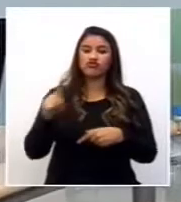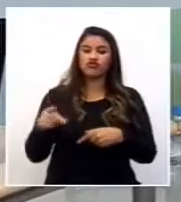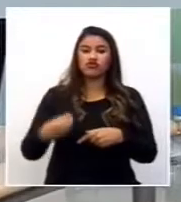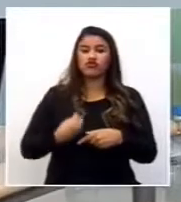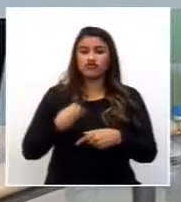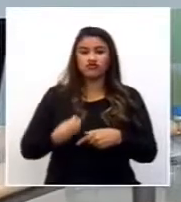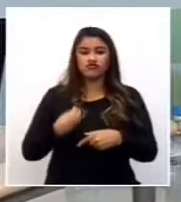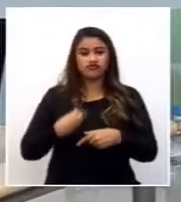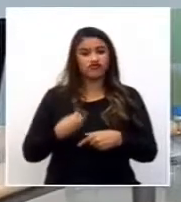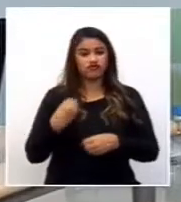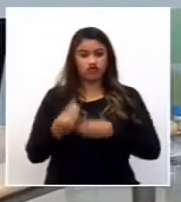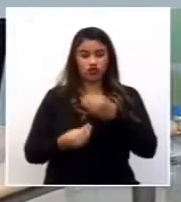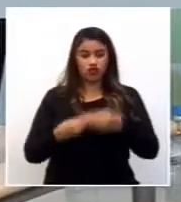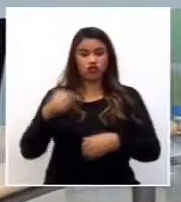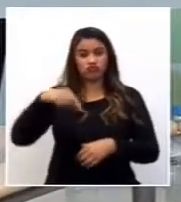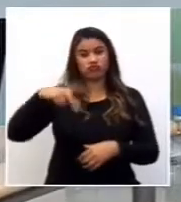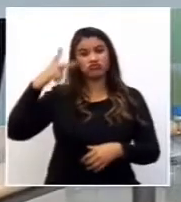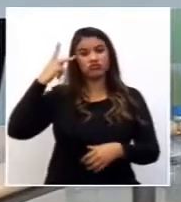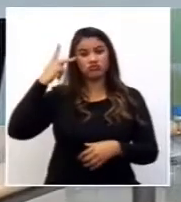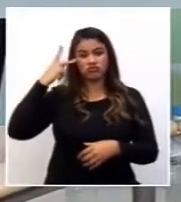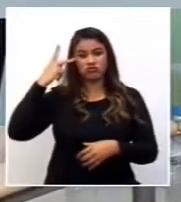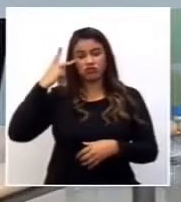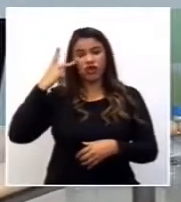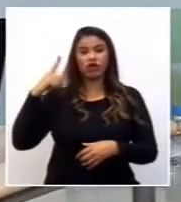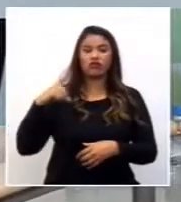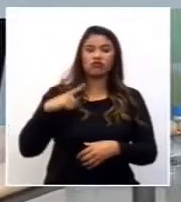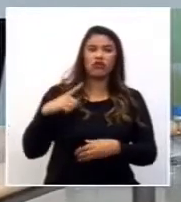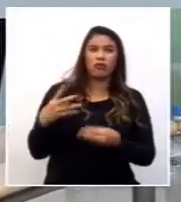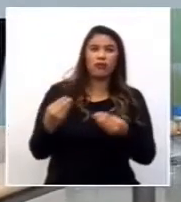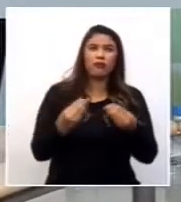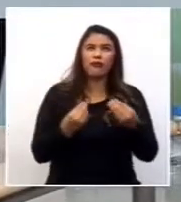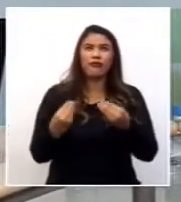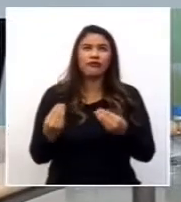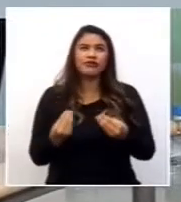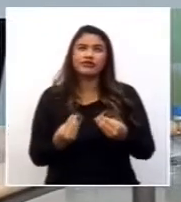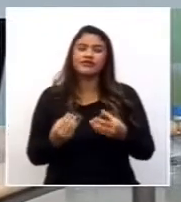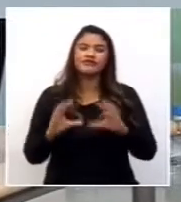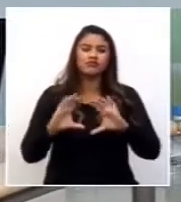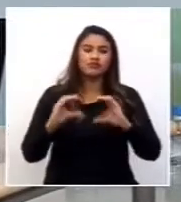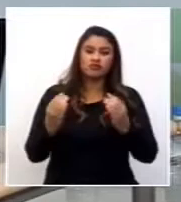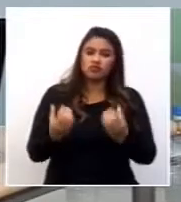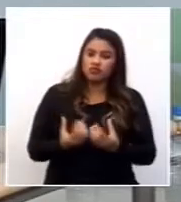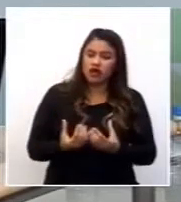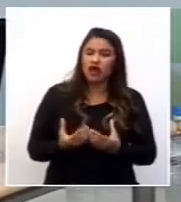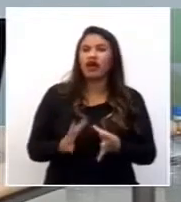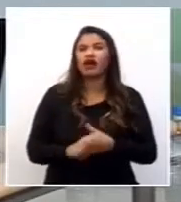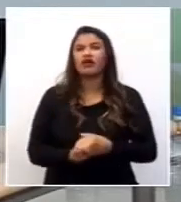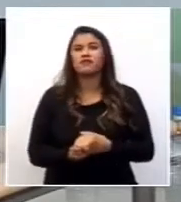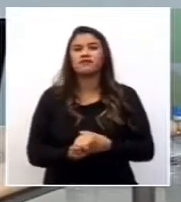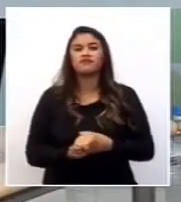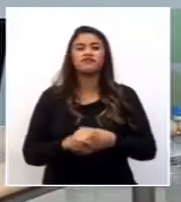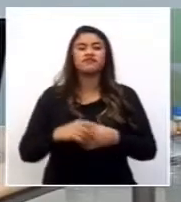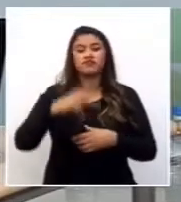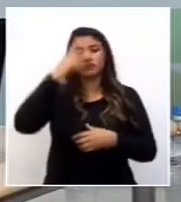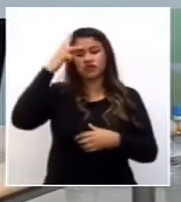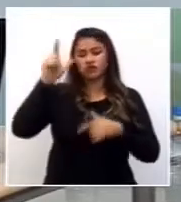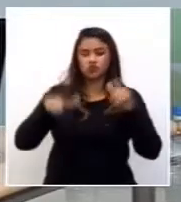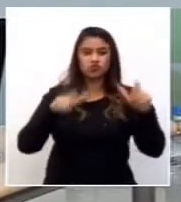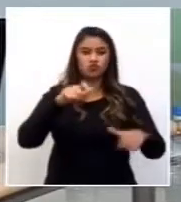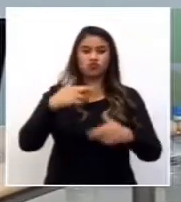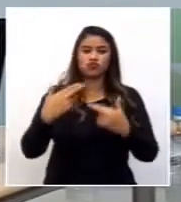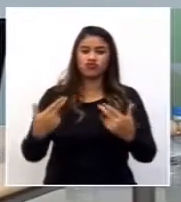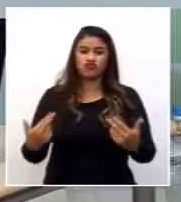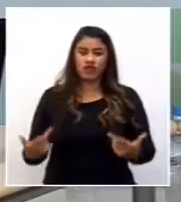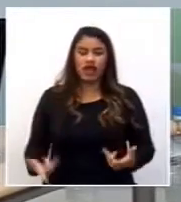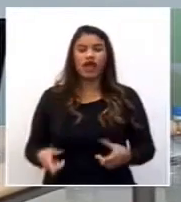São Paulo é um estado que tem várias comunidades, vários tipos de diversidade de pessoas, né, de